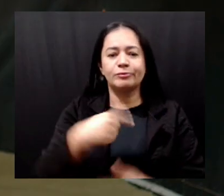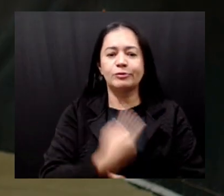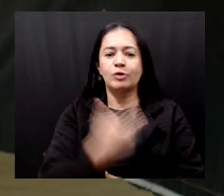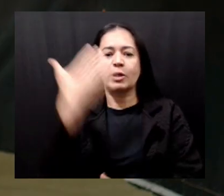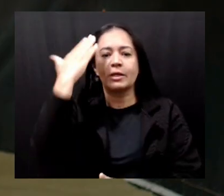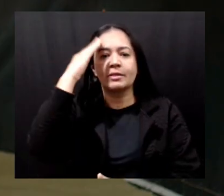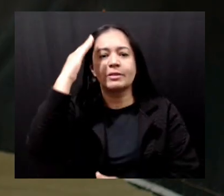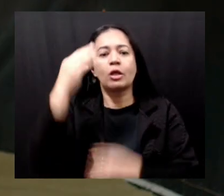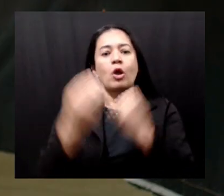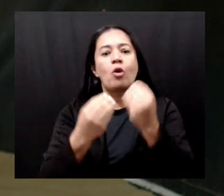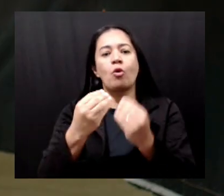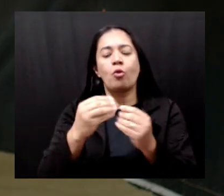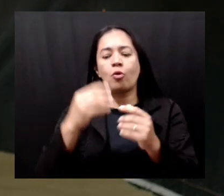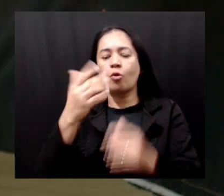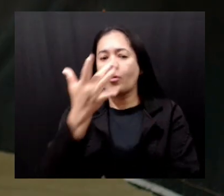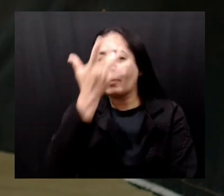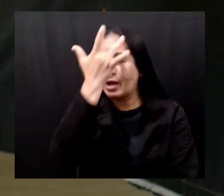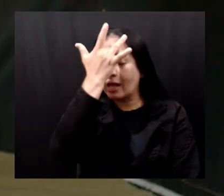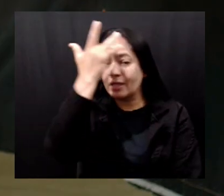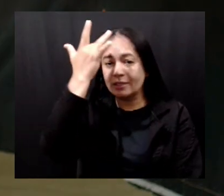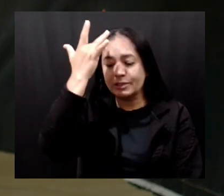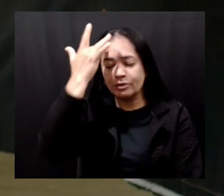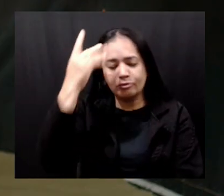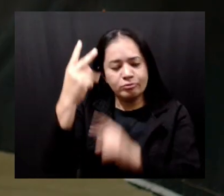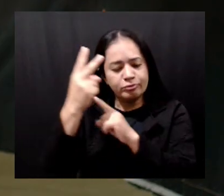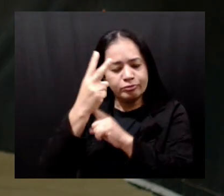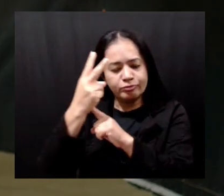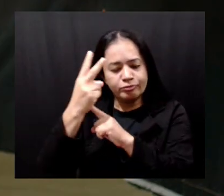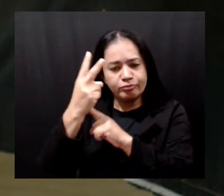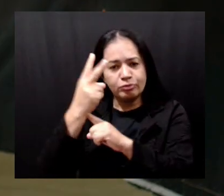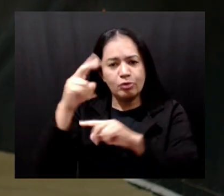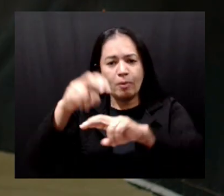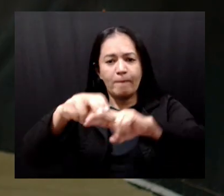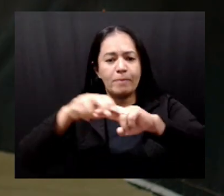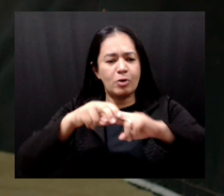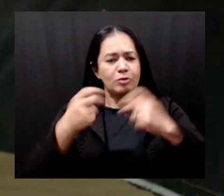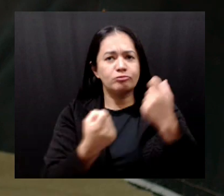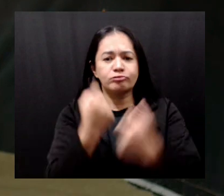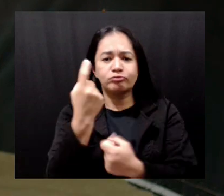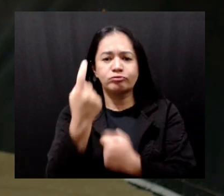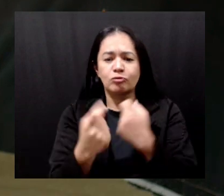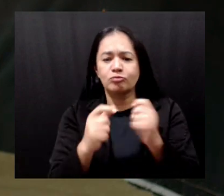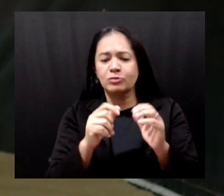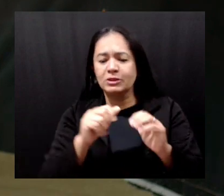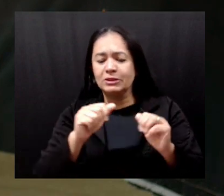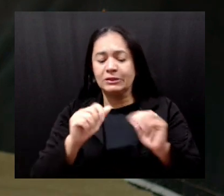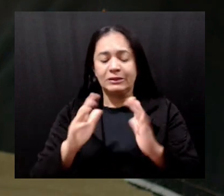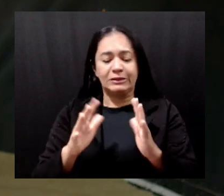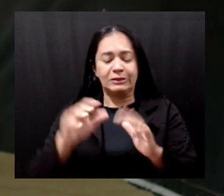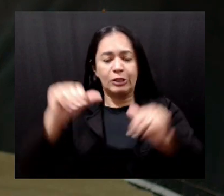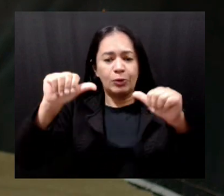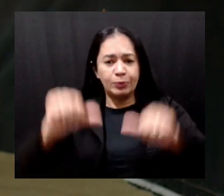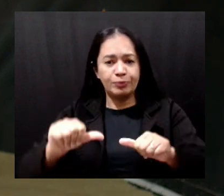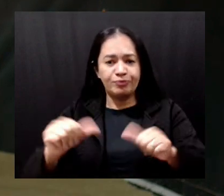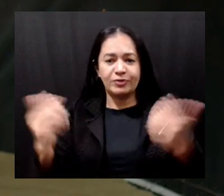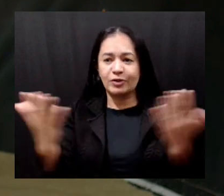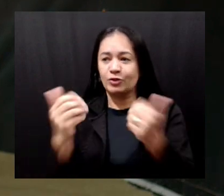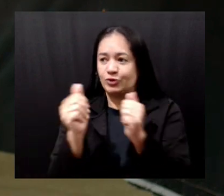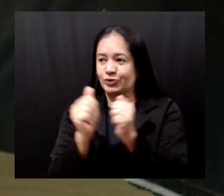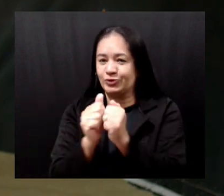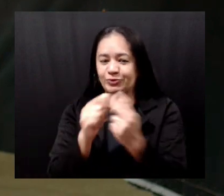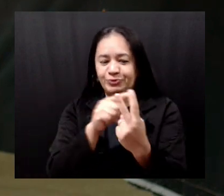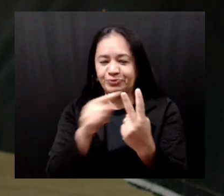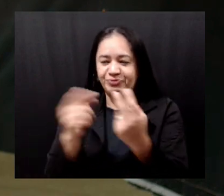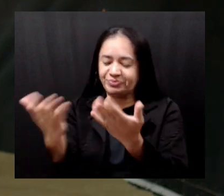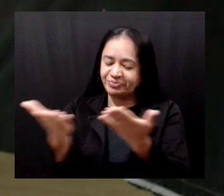saúde mental diante de tantas tragédias com as nossas convidadas que já estão com a gente aqui no estúdio e daqui a pouquinho